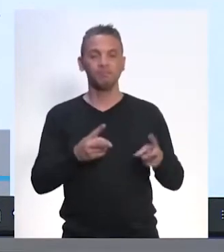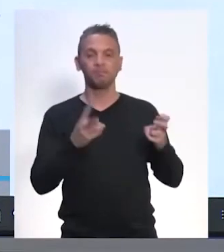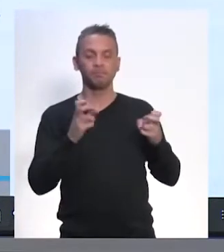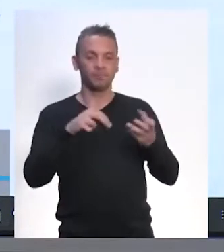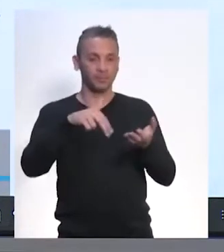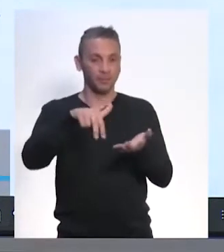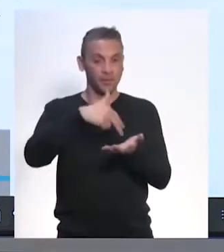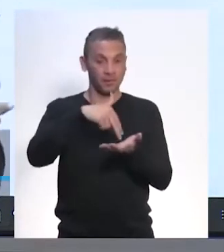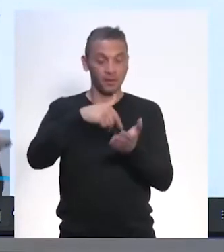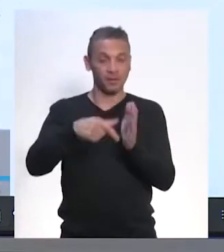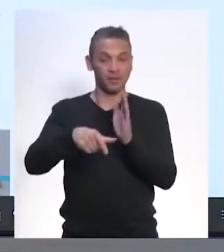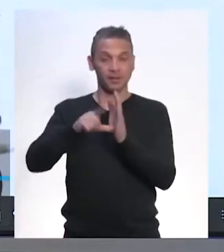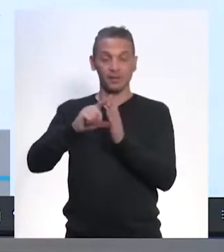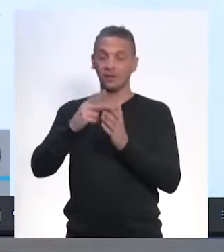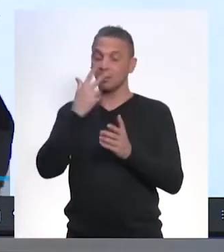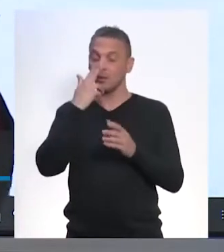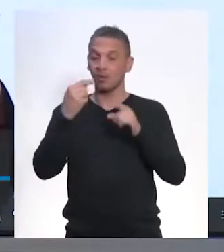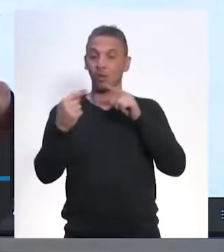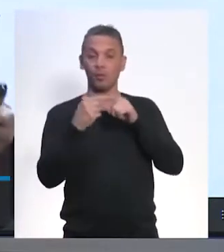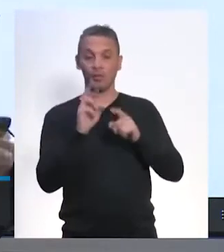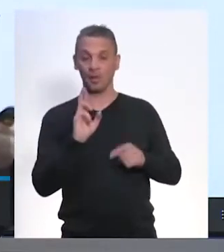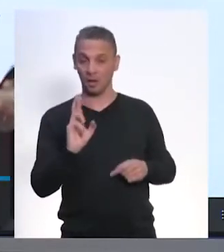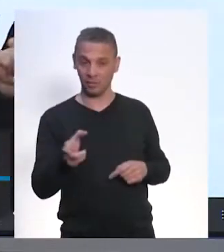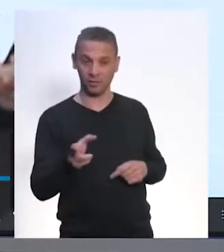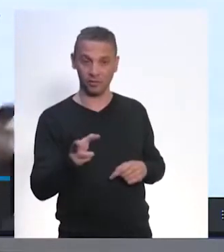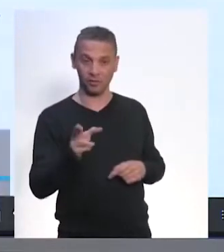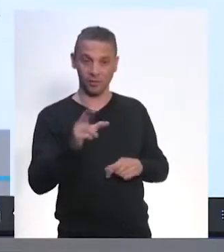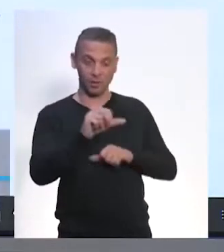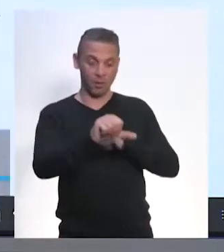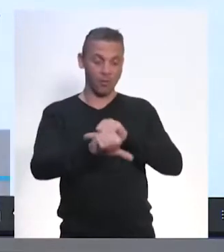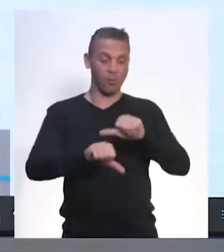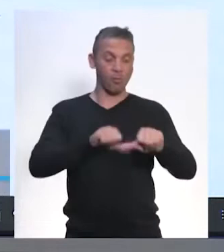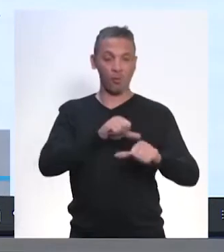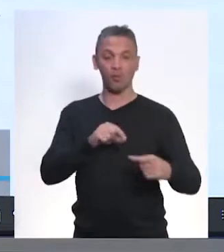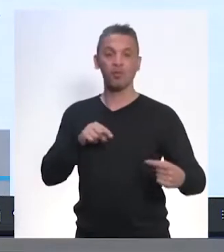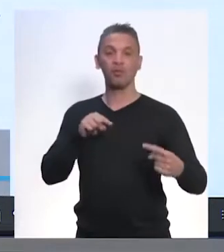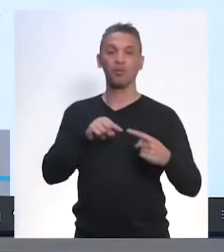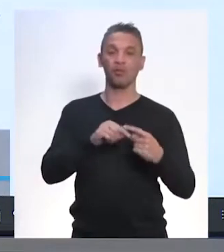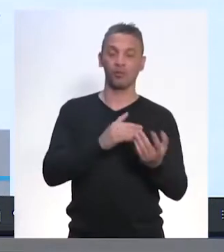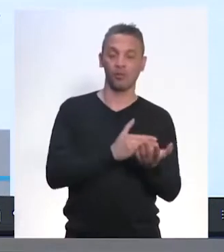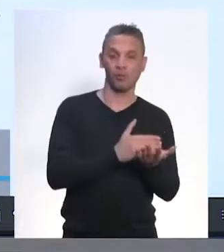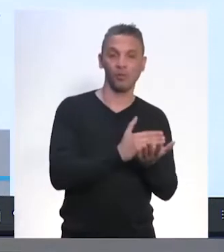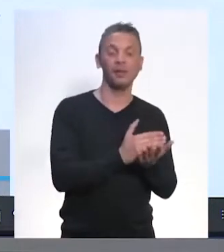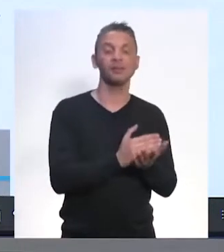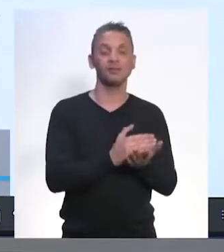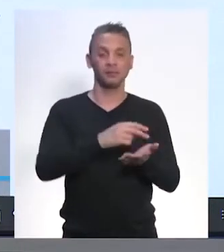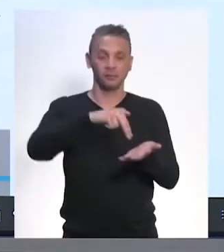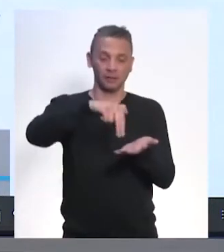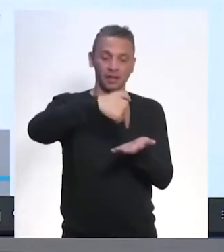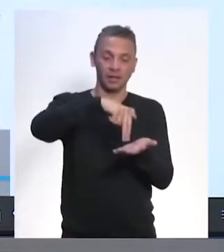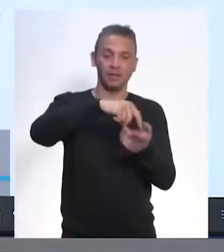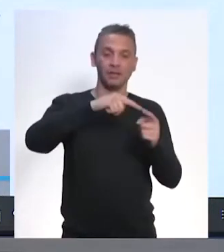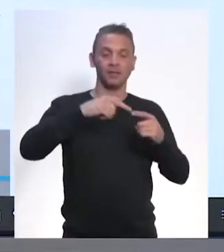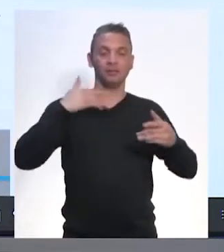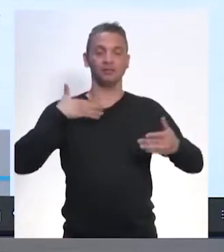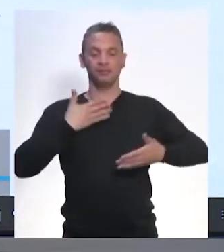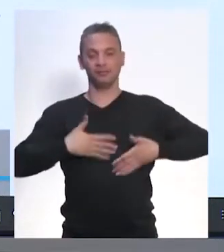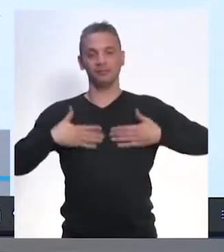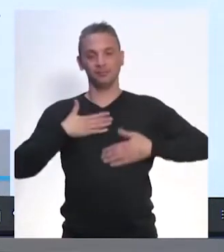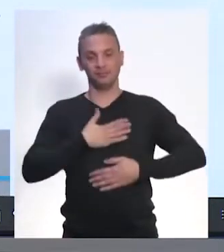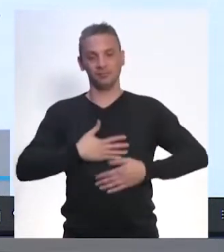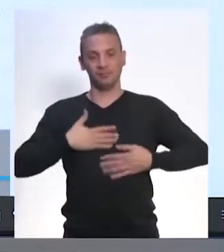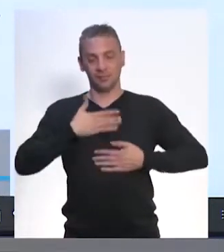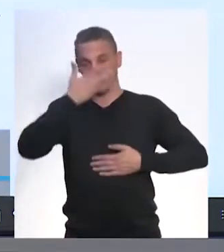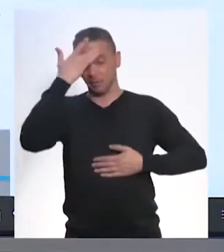tinha um caráter extremamente religioso, apenas em cultos religiosos, ela passa então a ter essa finalidade aí de entretenimento entre